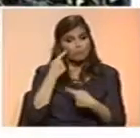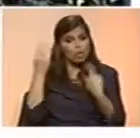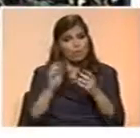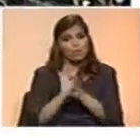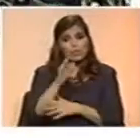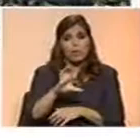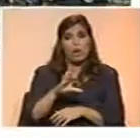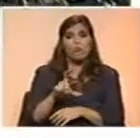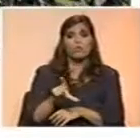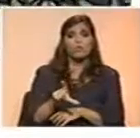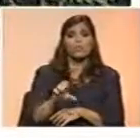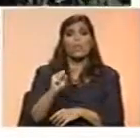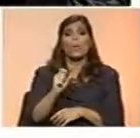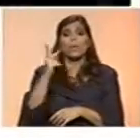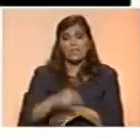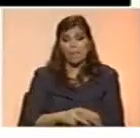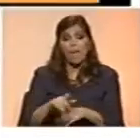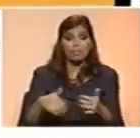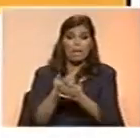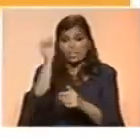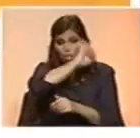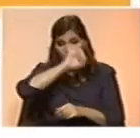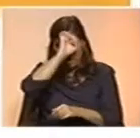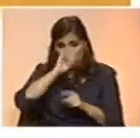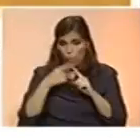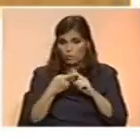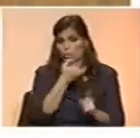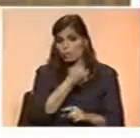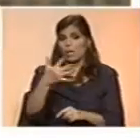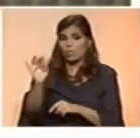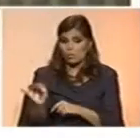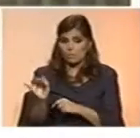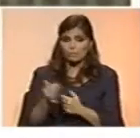Fundação Calouste de Gulbenkian até janeiro de 2014.